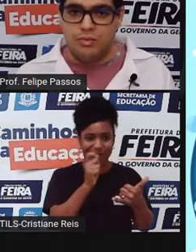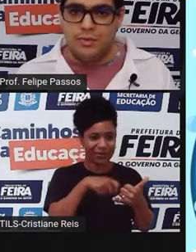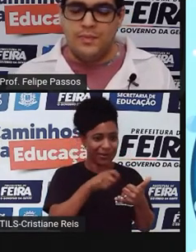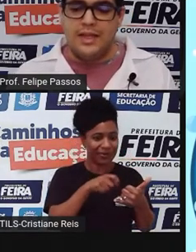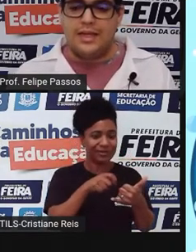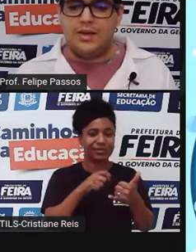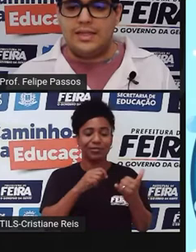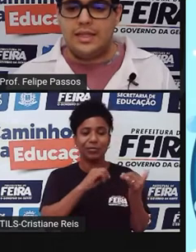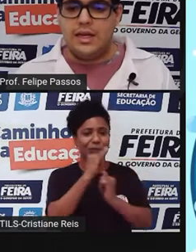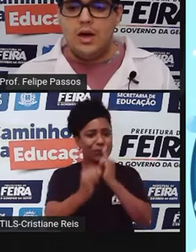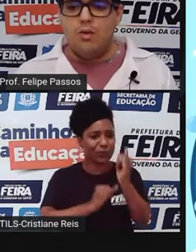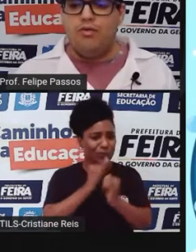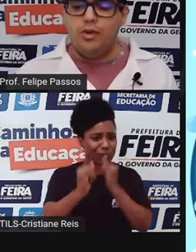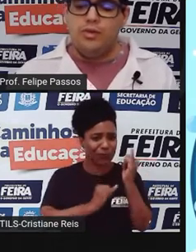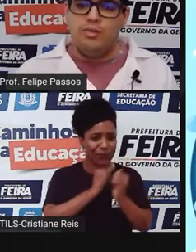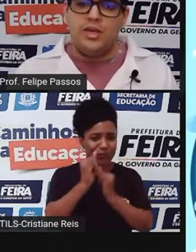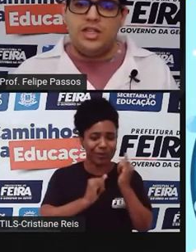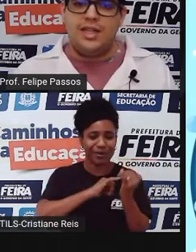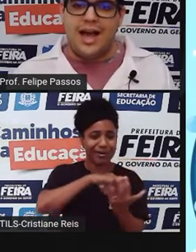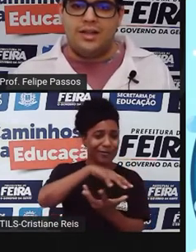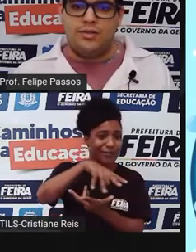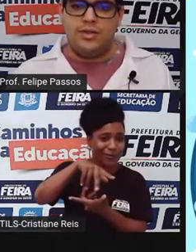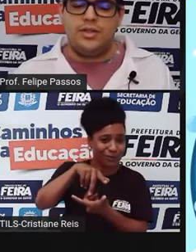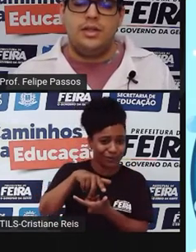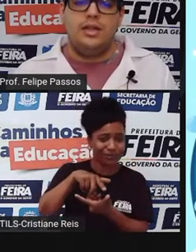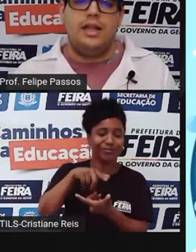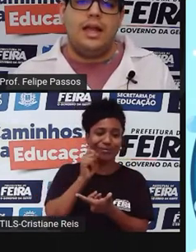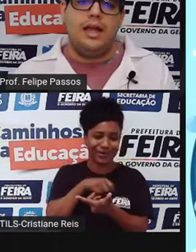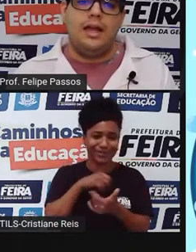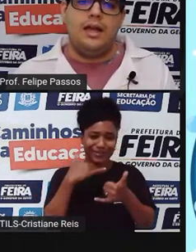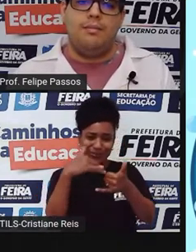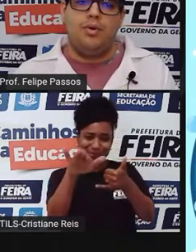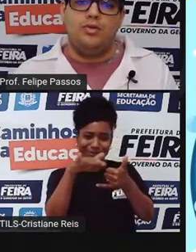lado do mundo. Então, assim, o volume de dados